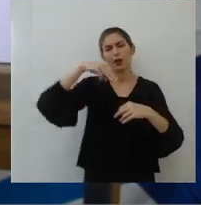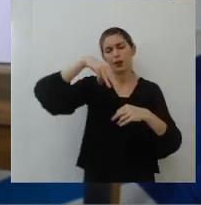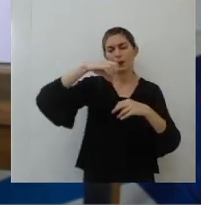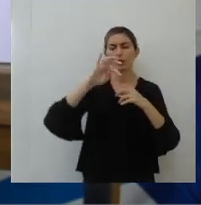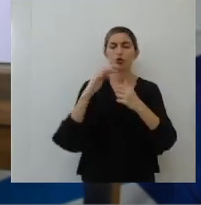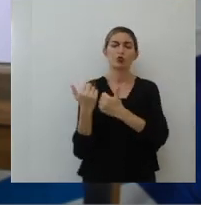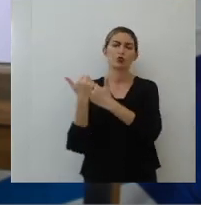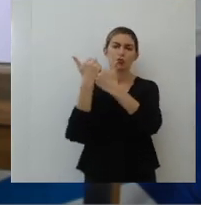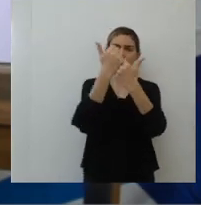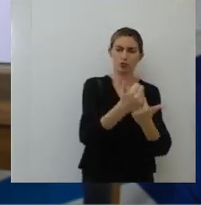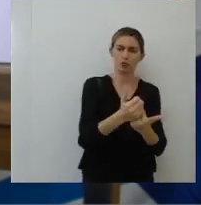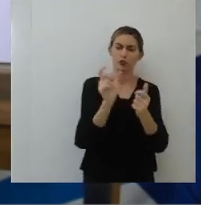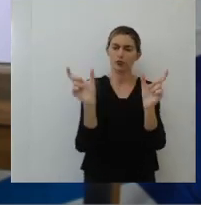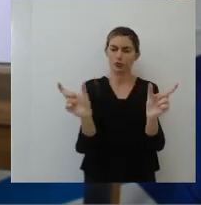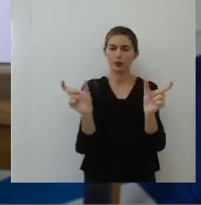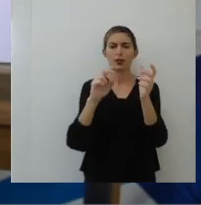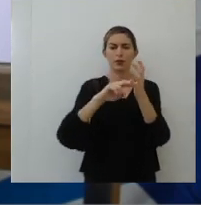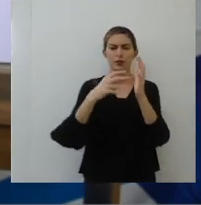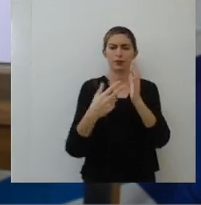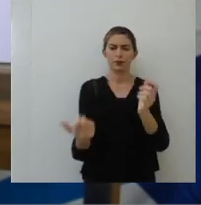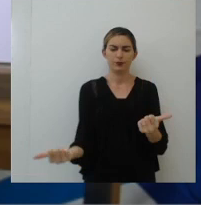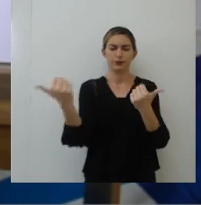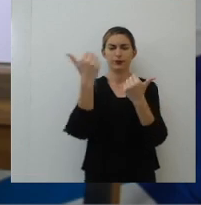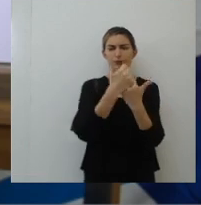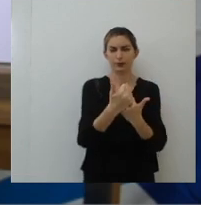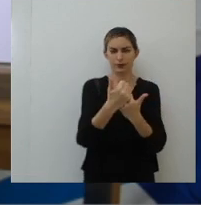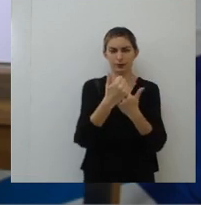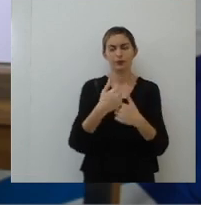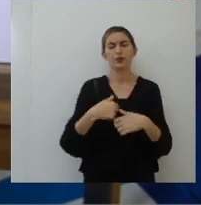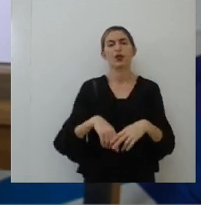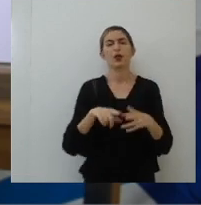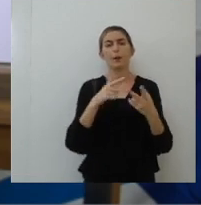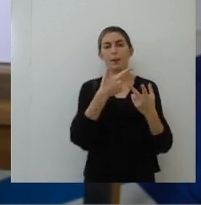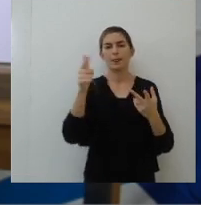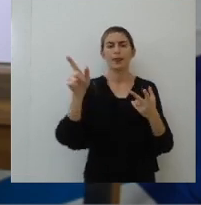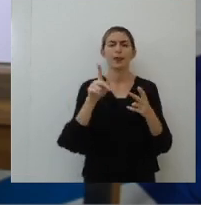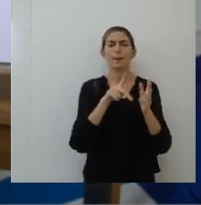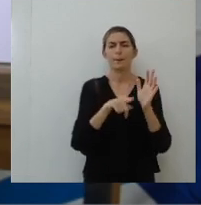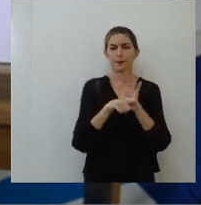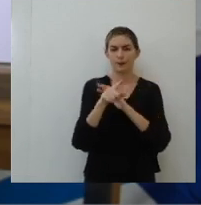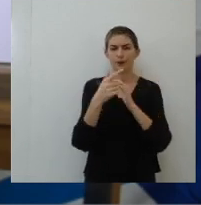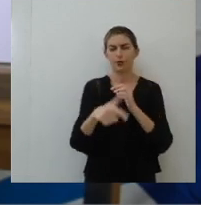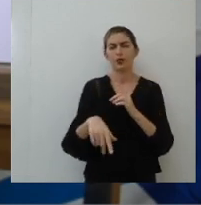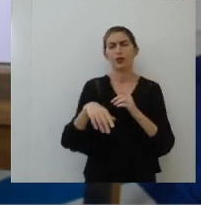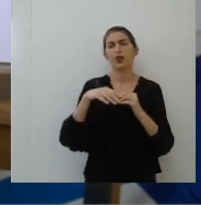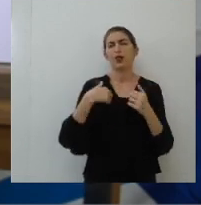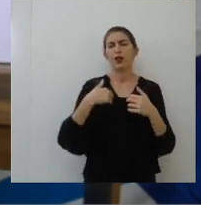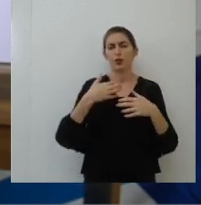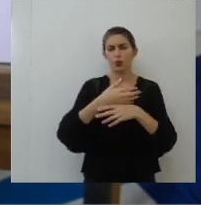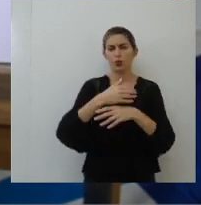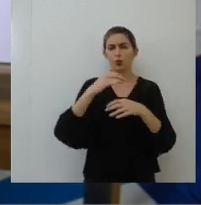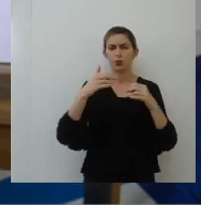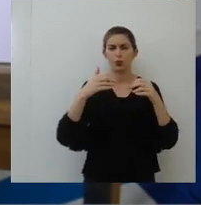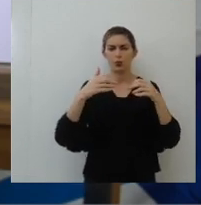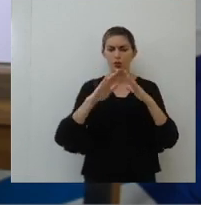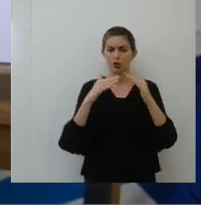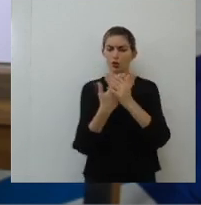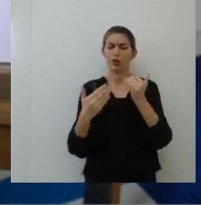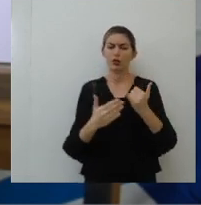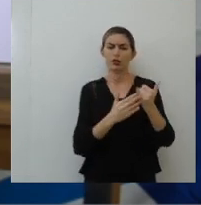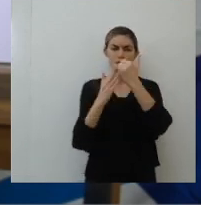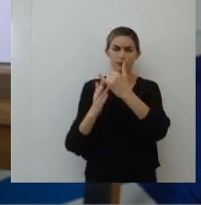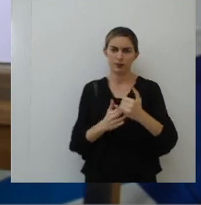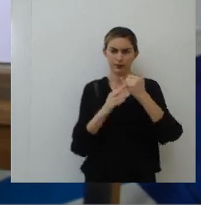é sinônimo de substituição. Olá, professor. Meu nome é João Gabriel. Sou do EREM Basilino de Igaraçu. Qual